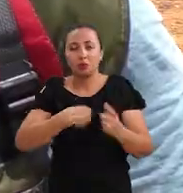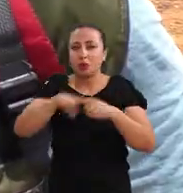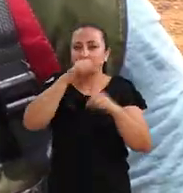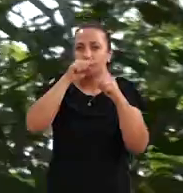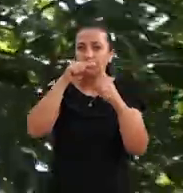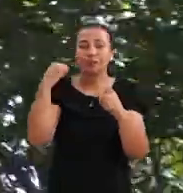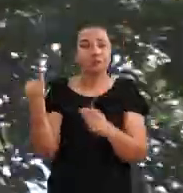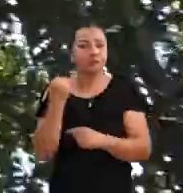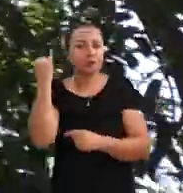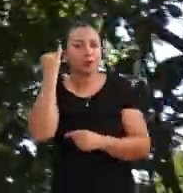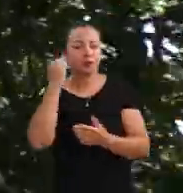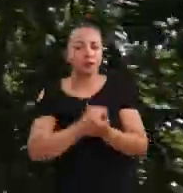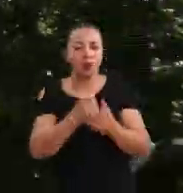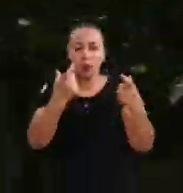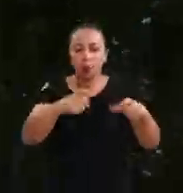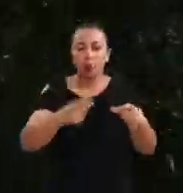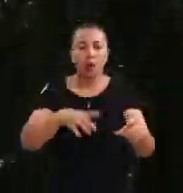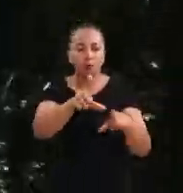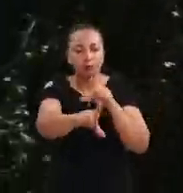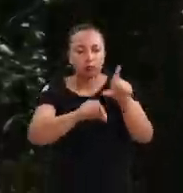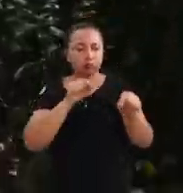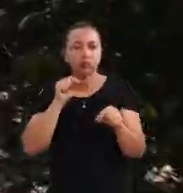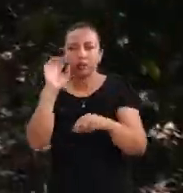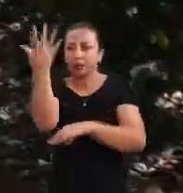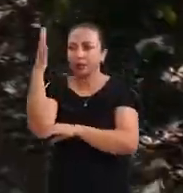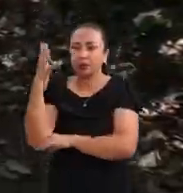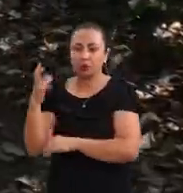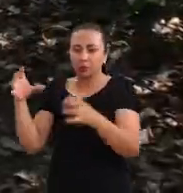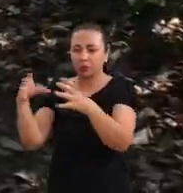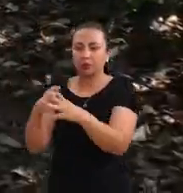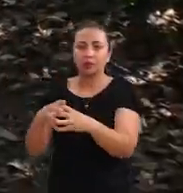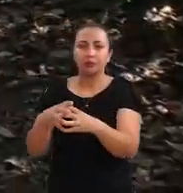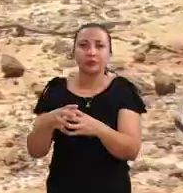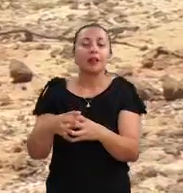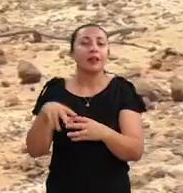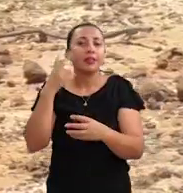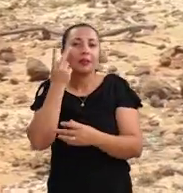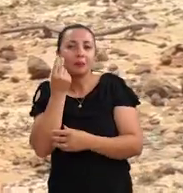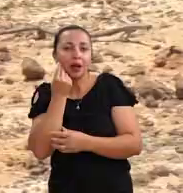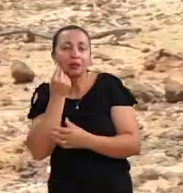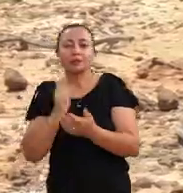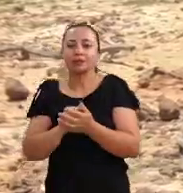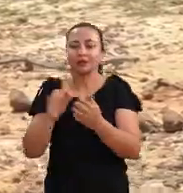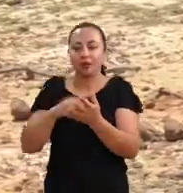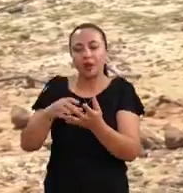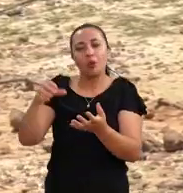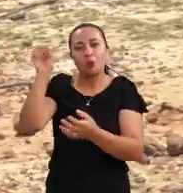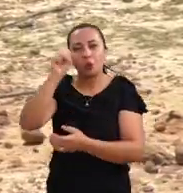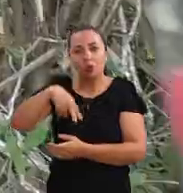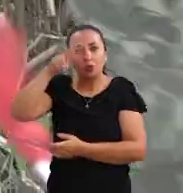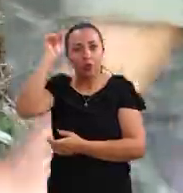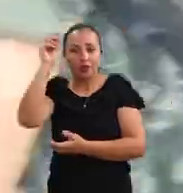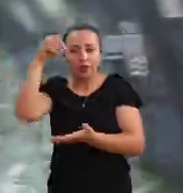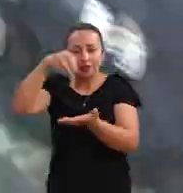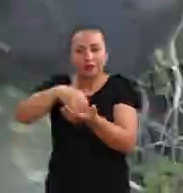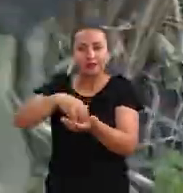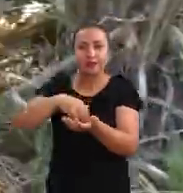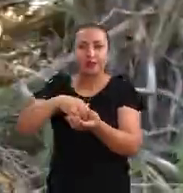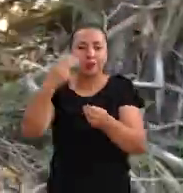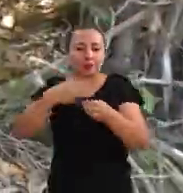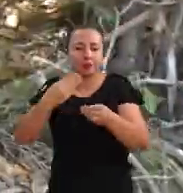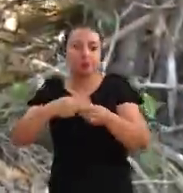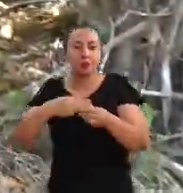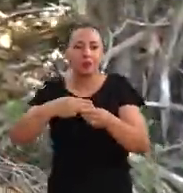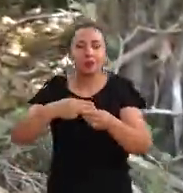principal objetivo. O local escolhido é um dos maiores conjuntos de florestas da Paraíba e do Nordeste Setentrional. Fica localizado